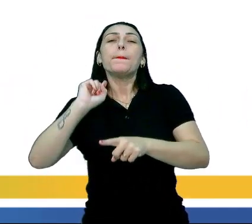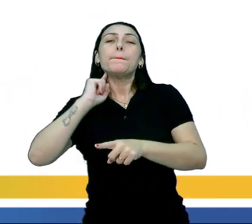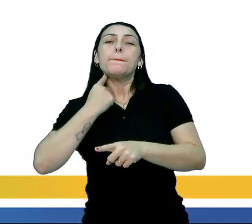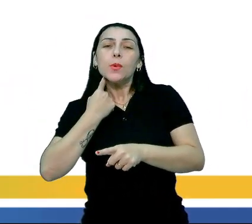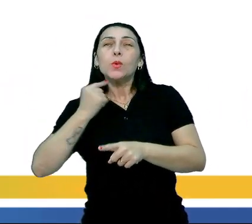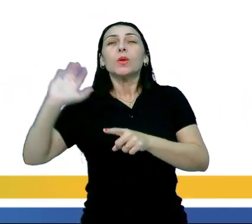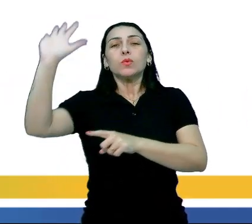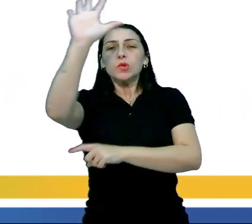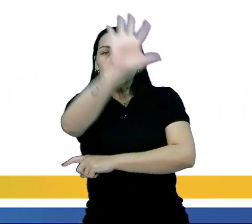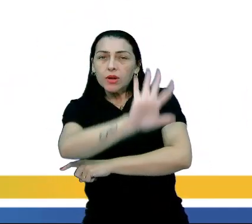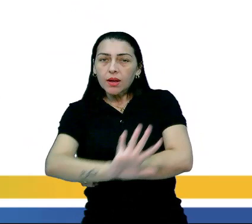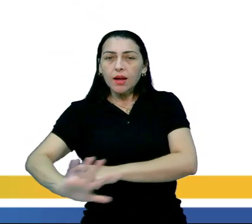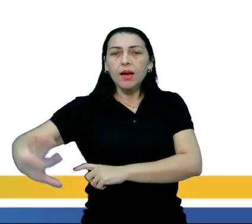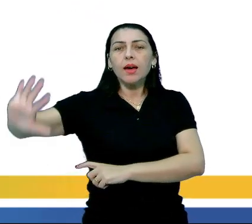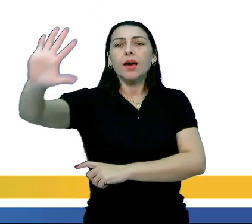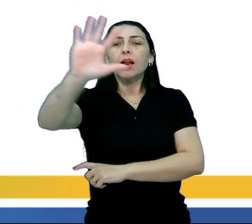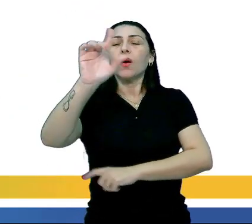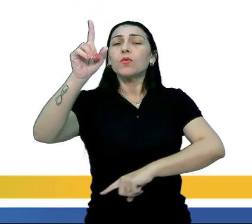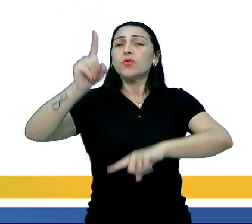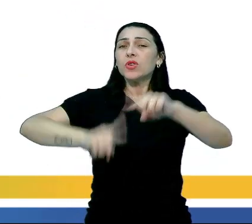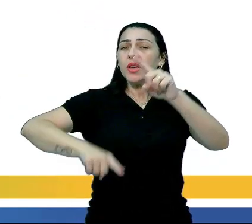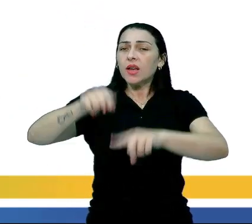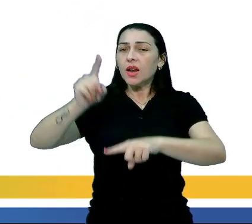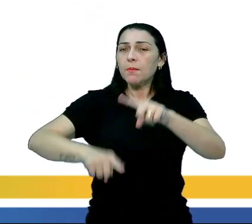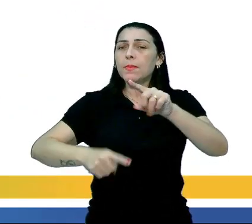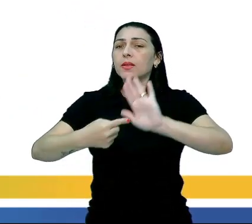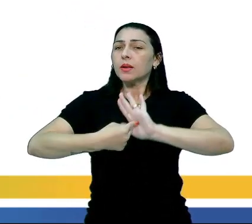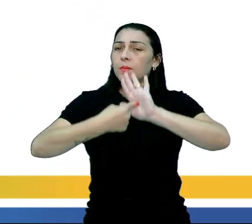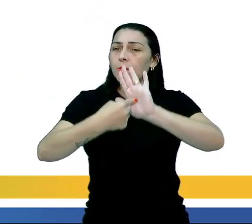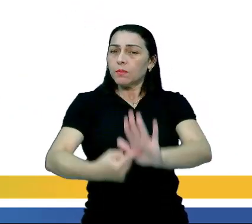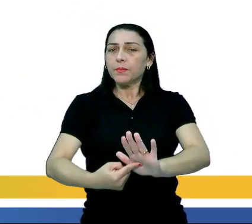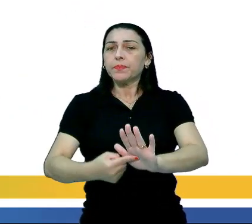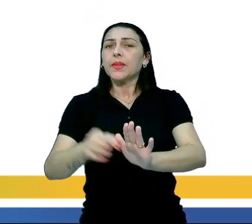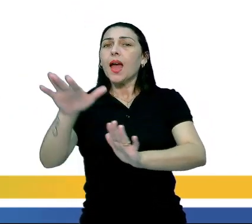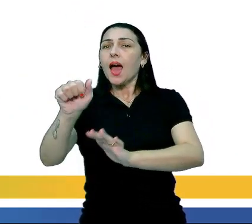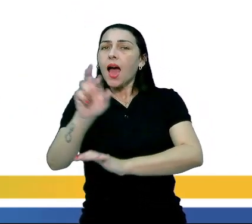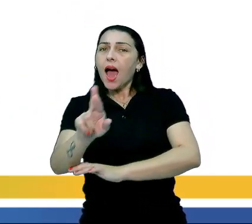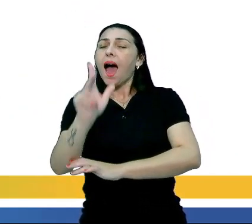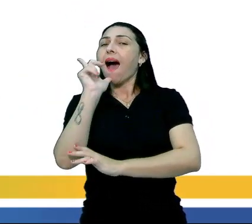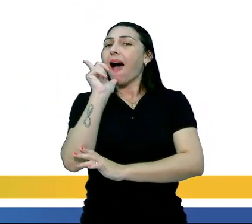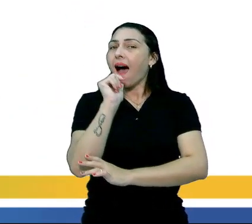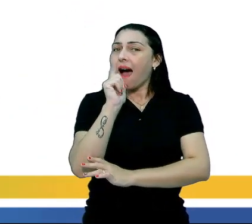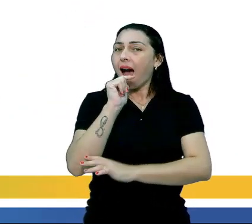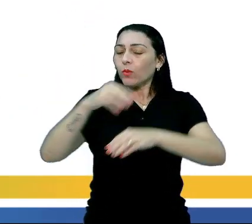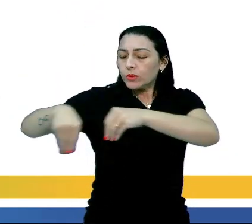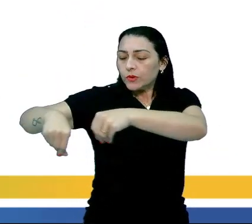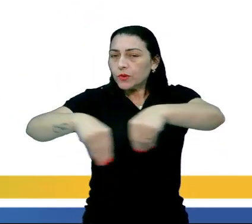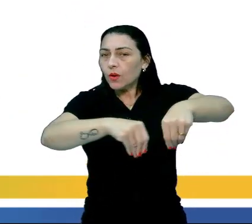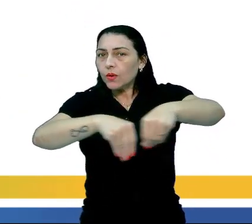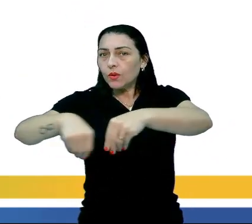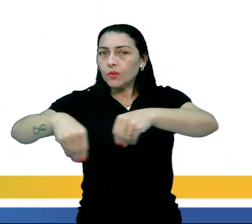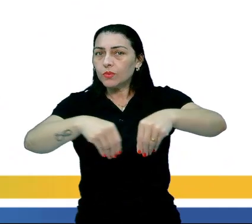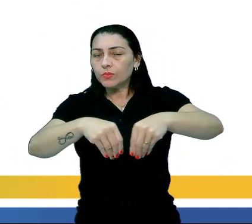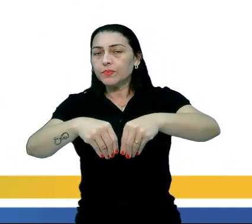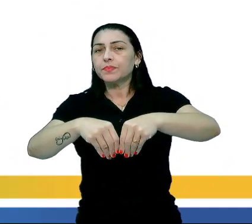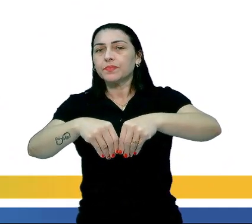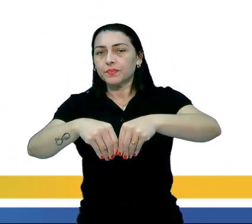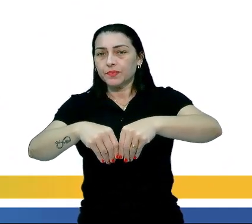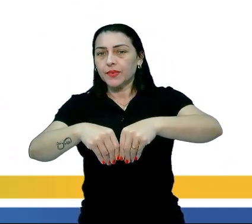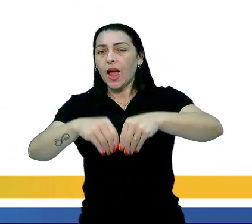poluição generalizada de elementos vitais, ar, água, solo.